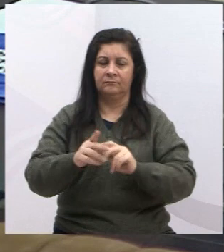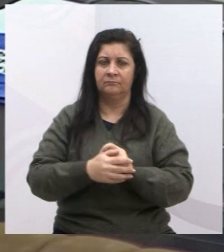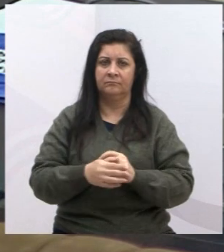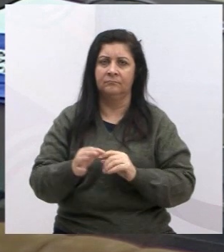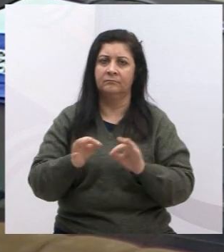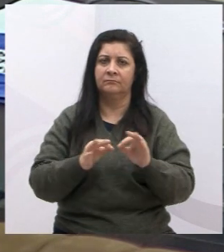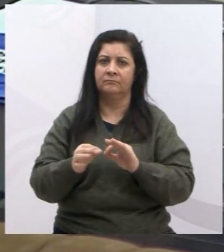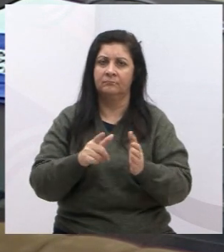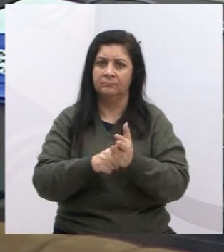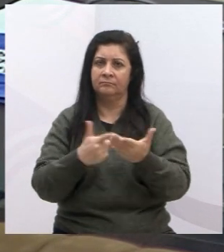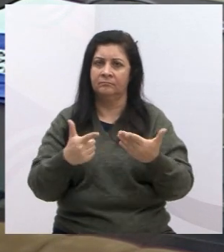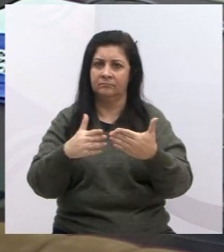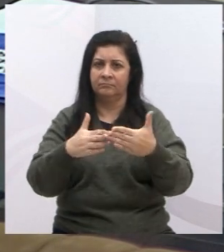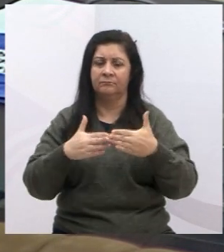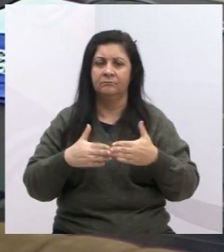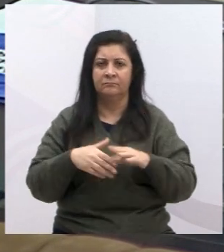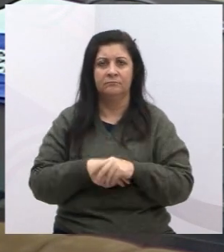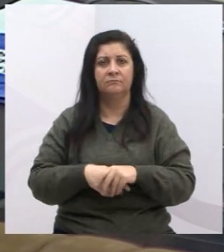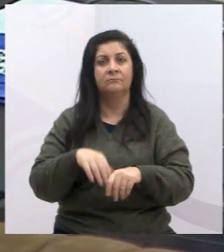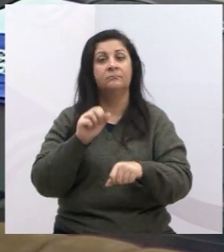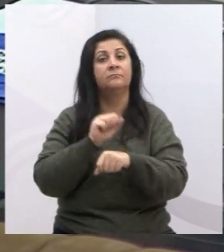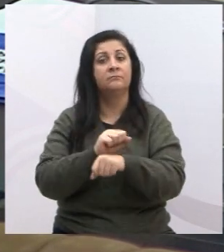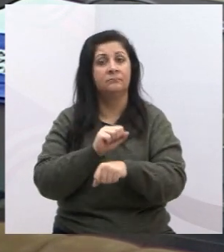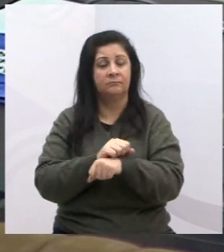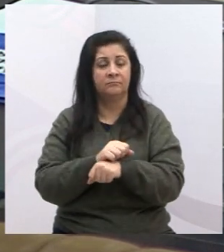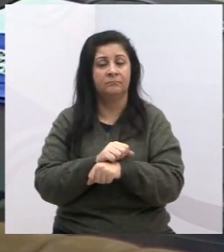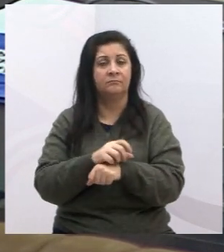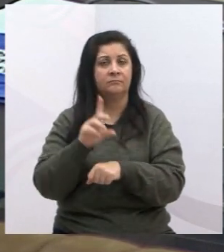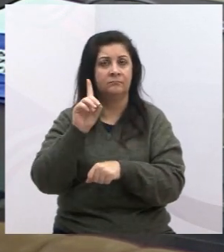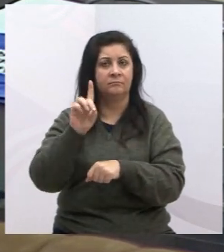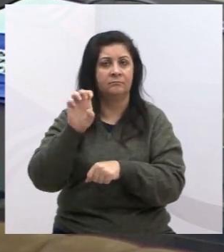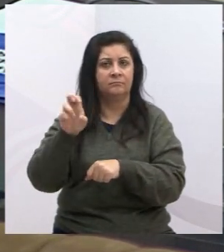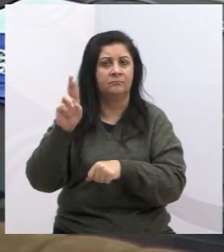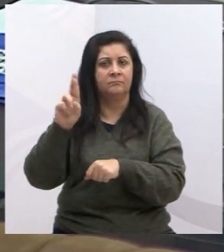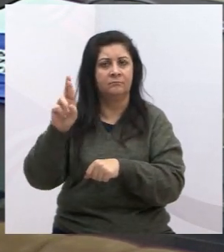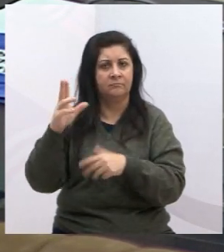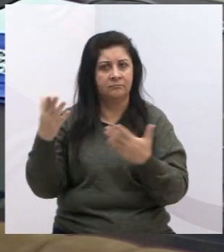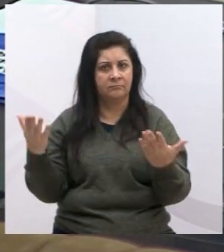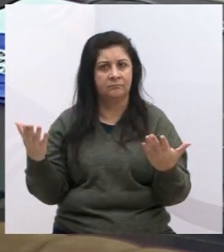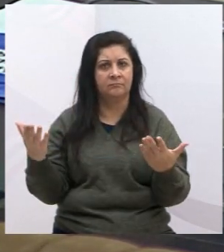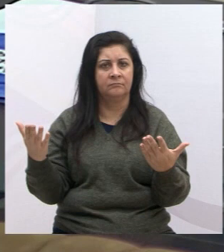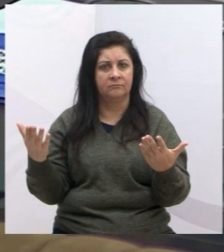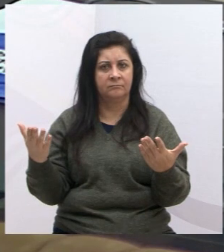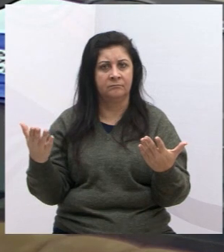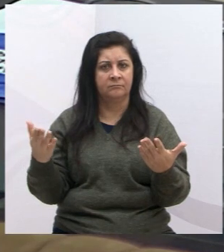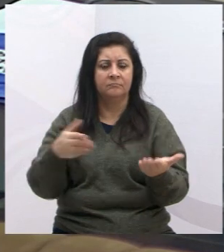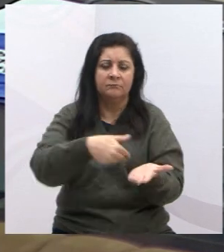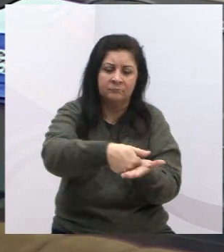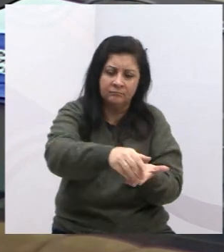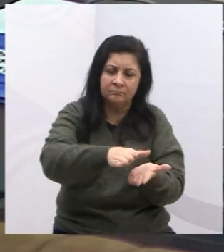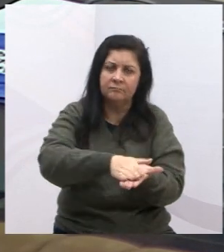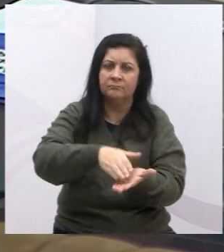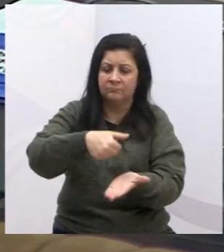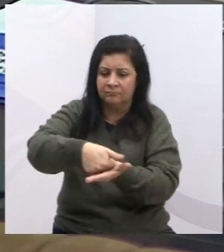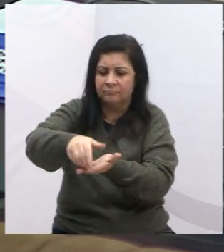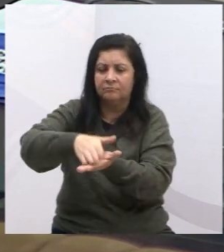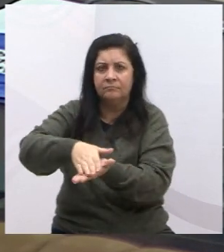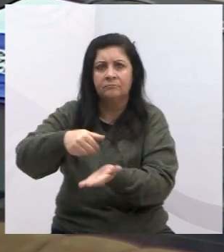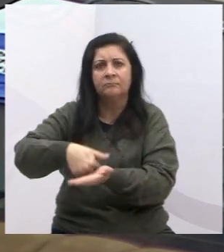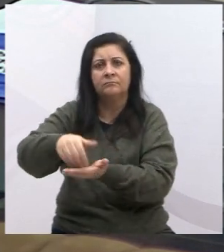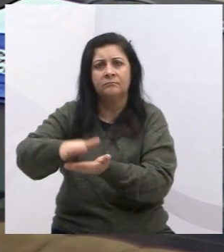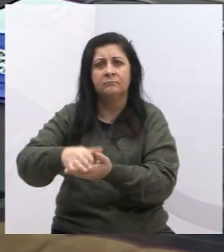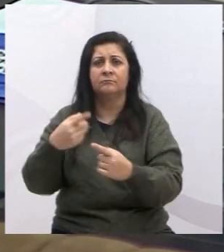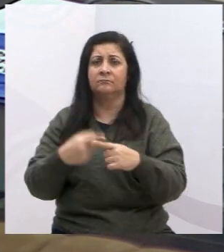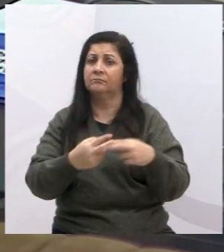o requerimento e espero que a DR coloque as faixas de pedestre, porque era serviço